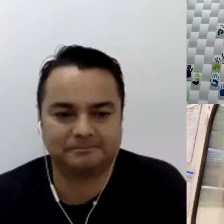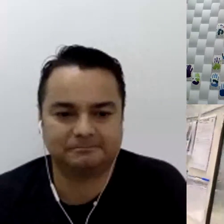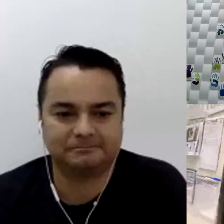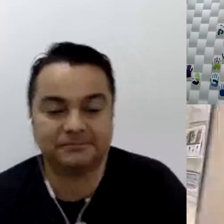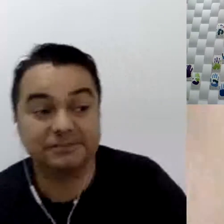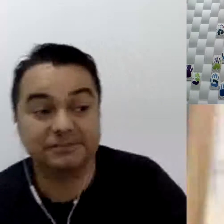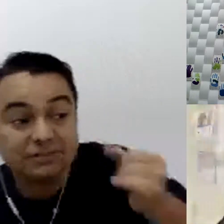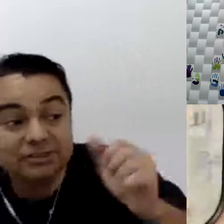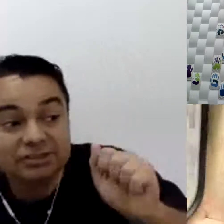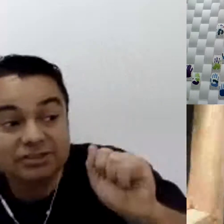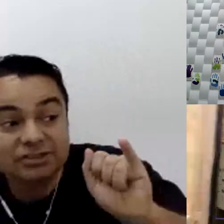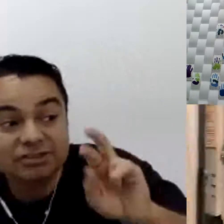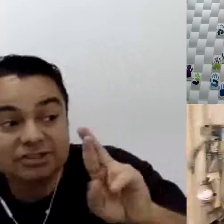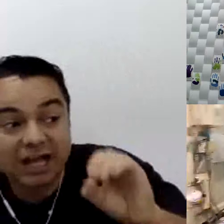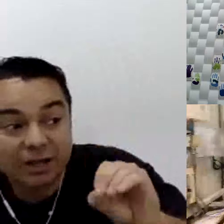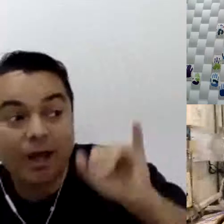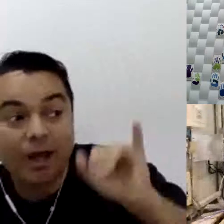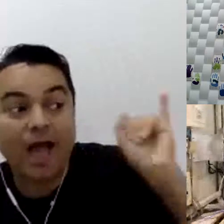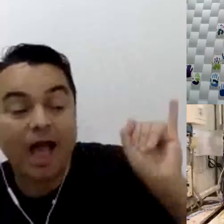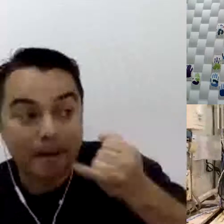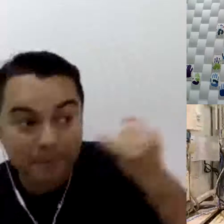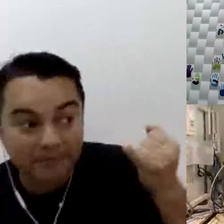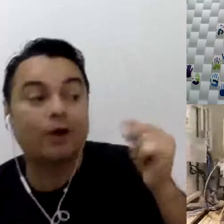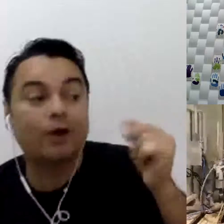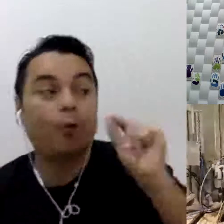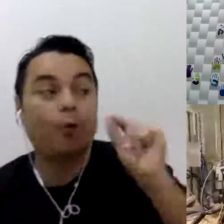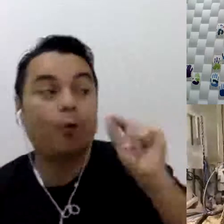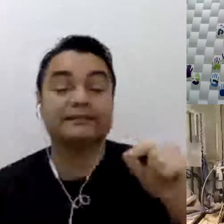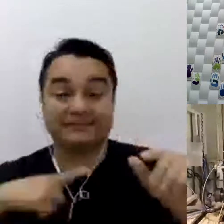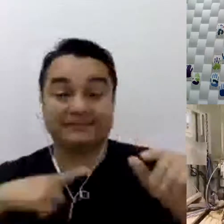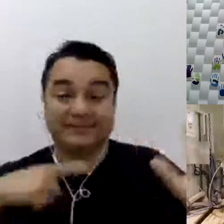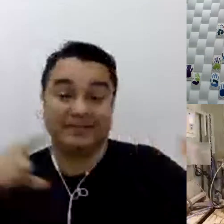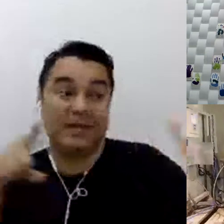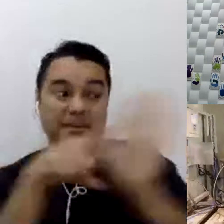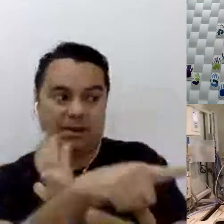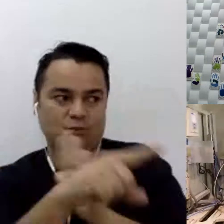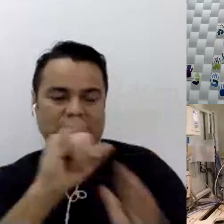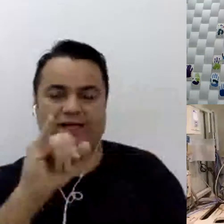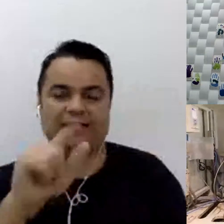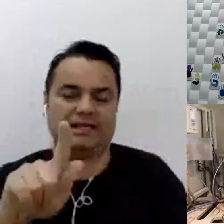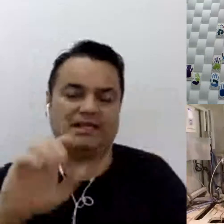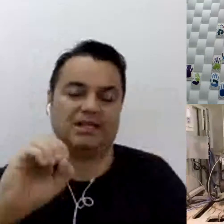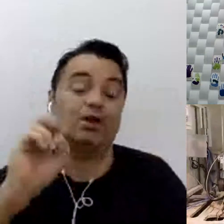Jairo, só vou aproveitar, enquanto você está mostrando, que tem uma pergunta aqui do Igor.